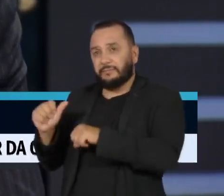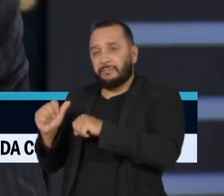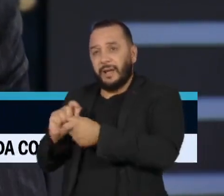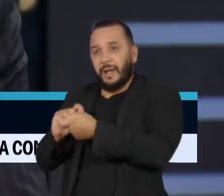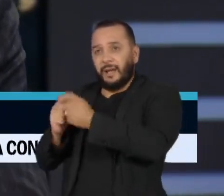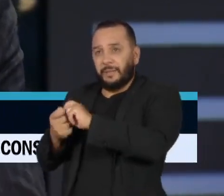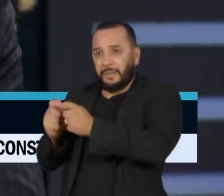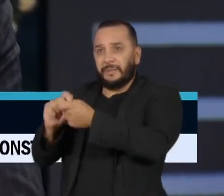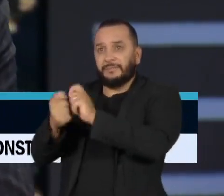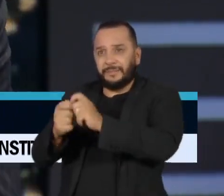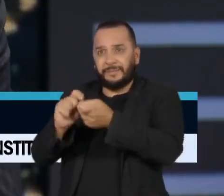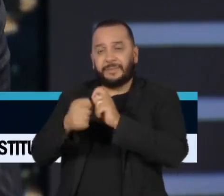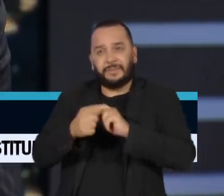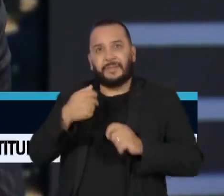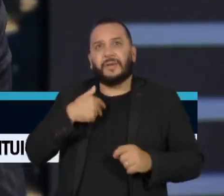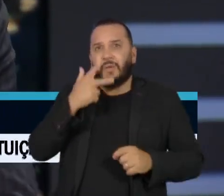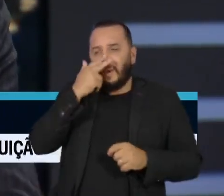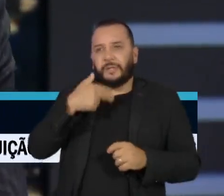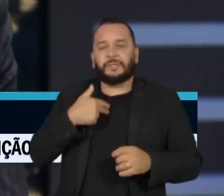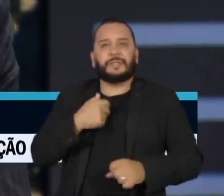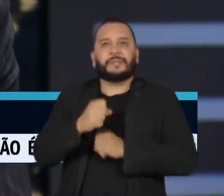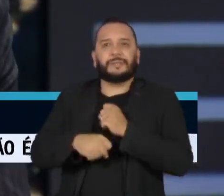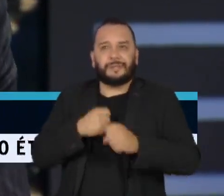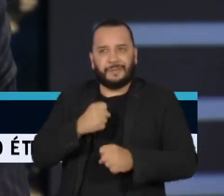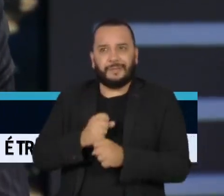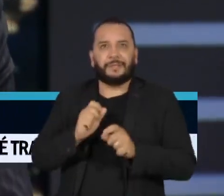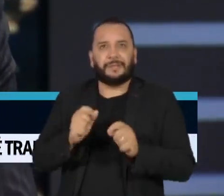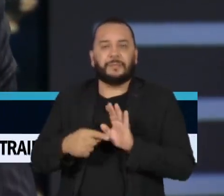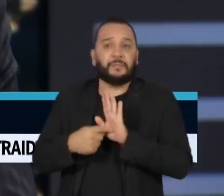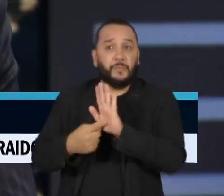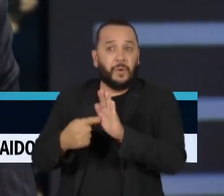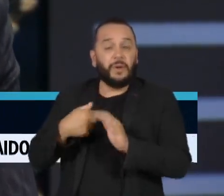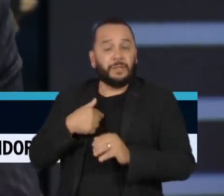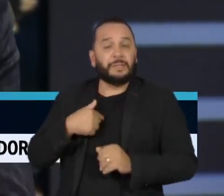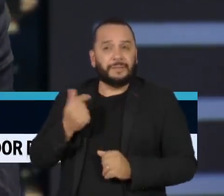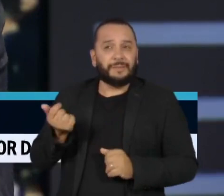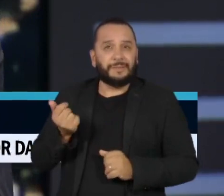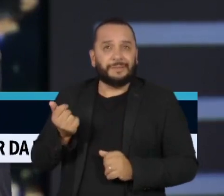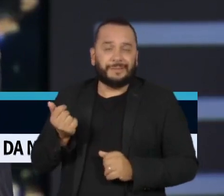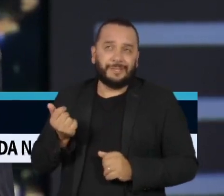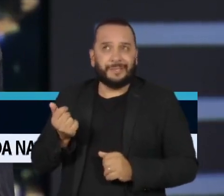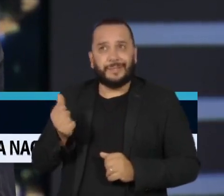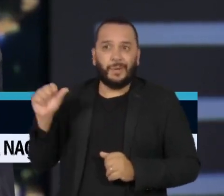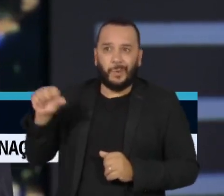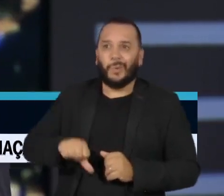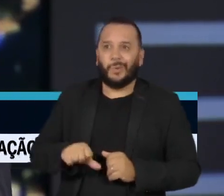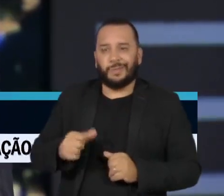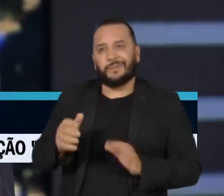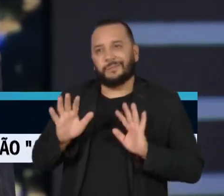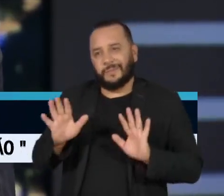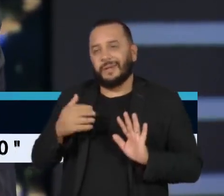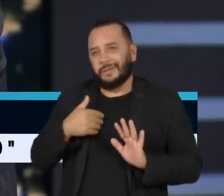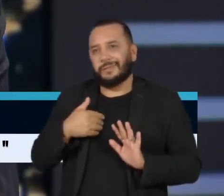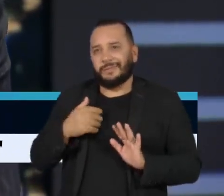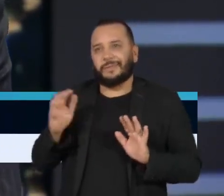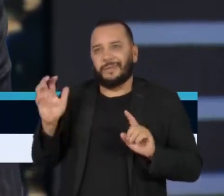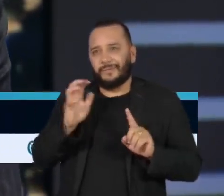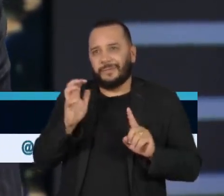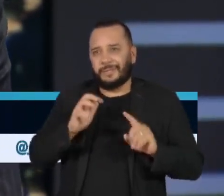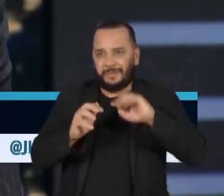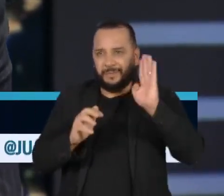é o fato esse ano a conjuntura tá mostrando que você é muito ruim e vai afetar o Brasil mas eu acho que é o fundo no posto no sentido de que